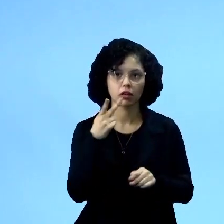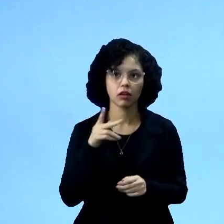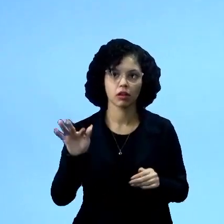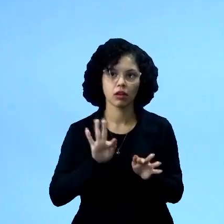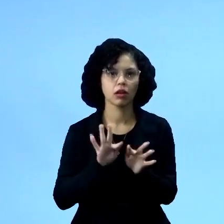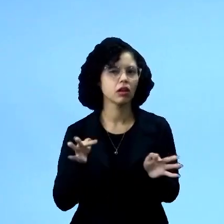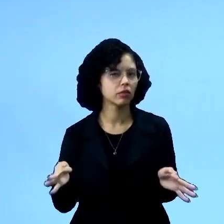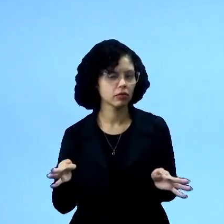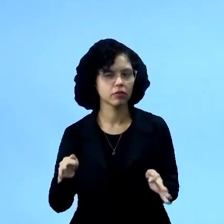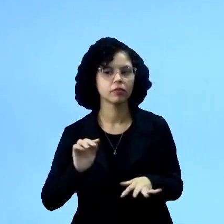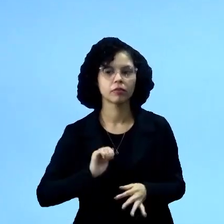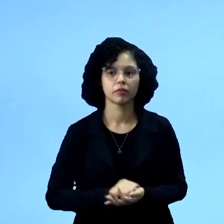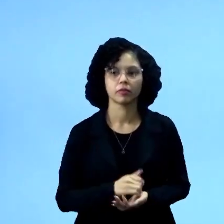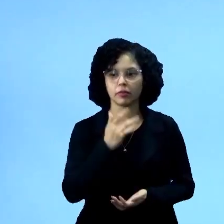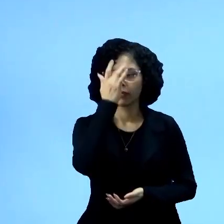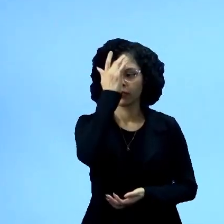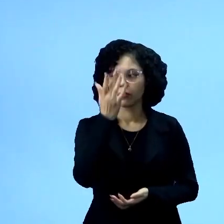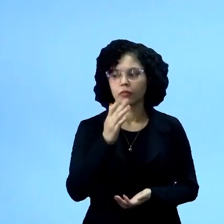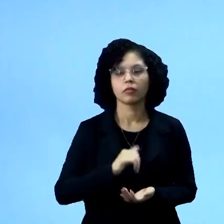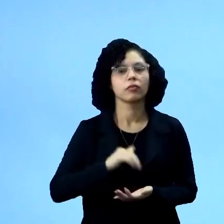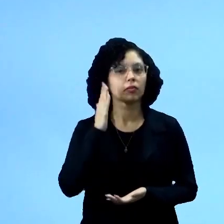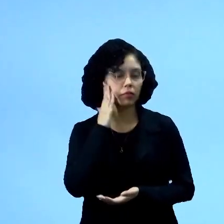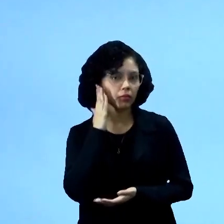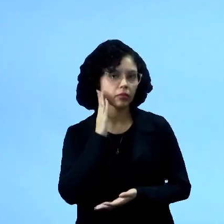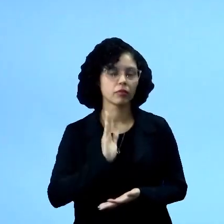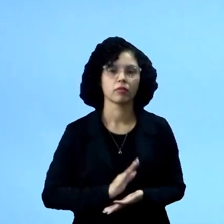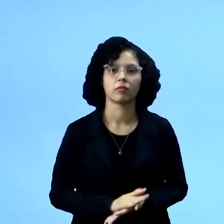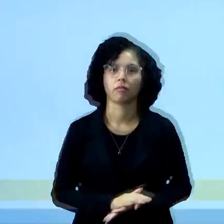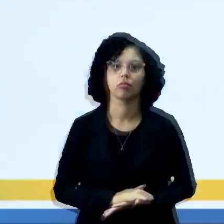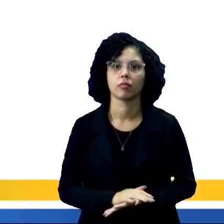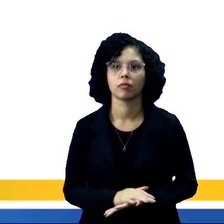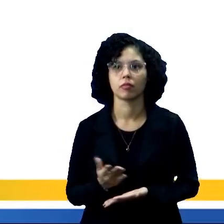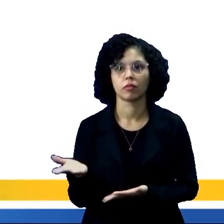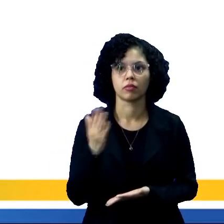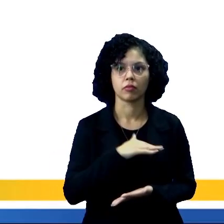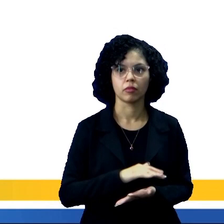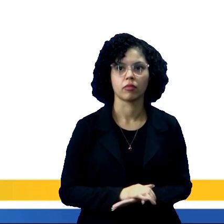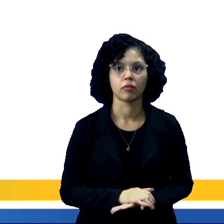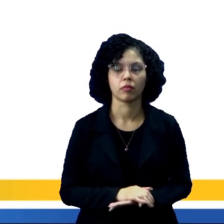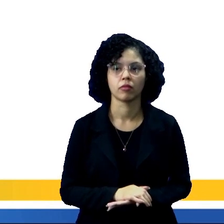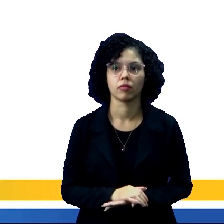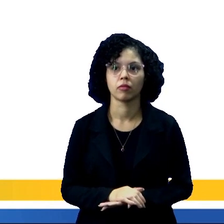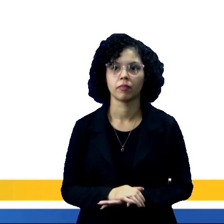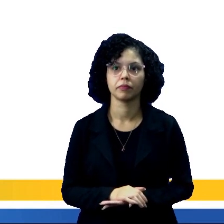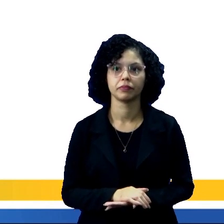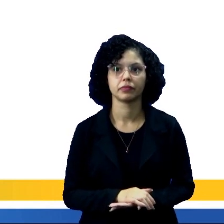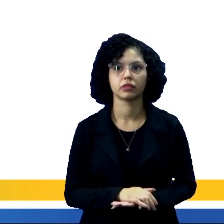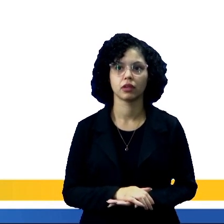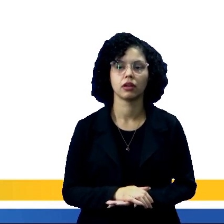coisas simples, fácil de ser entendido. Então vamos lá, vamos ao vídeo.